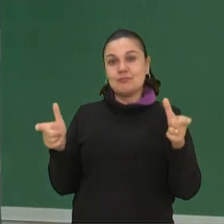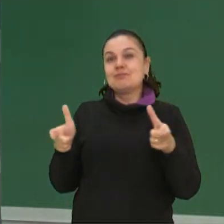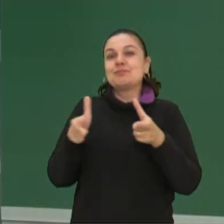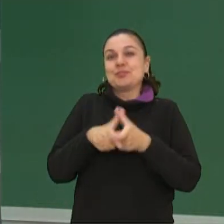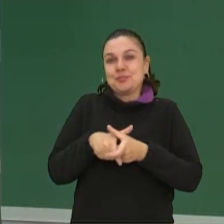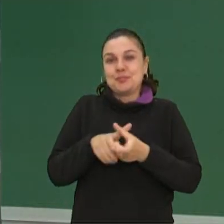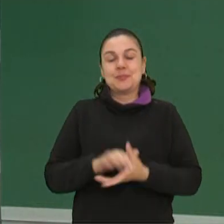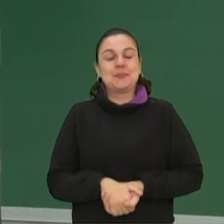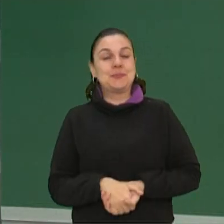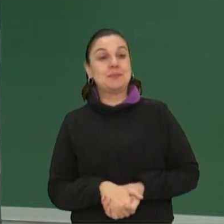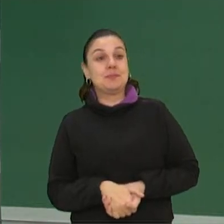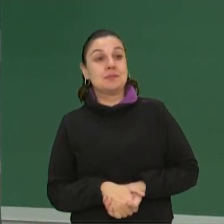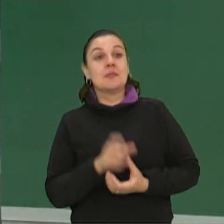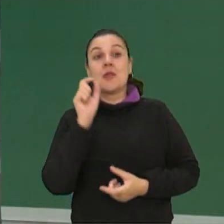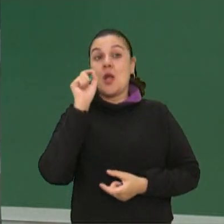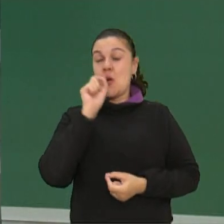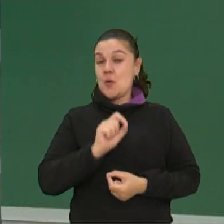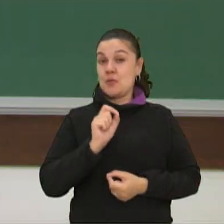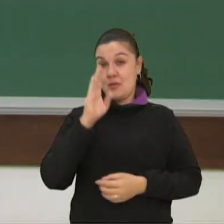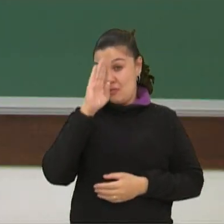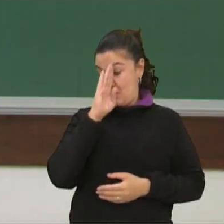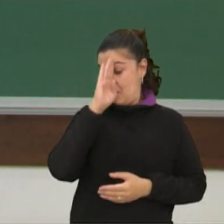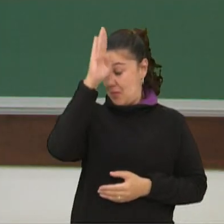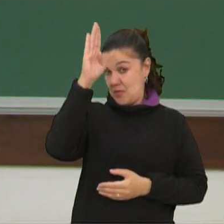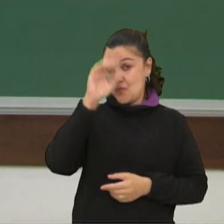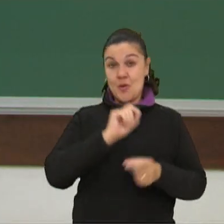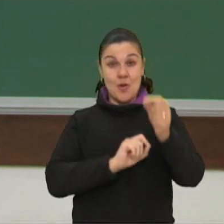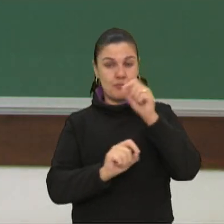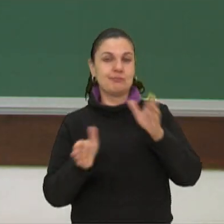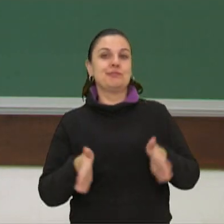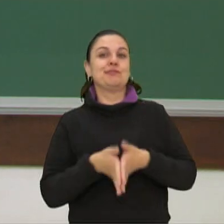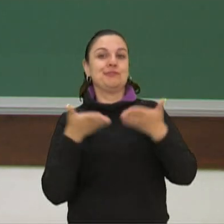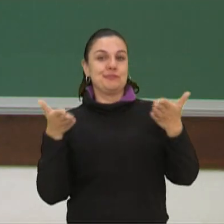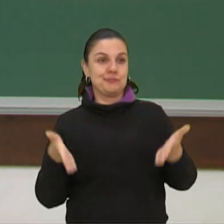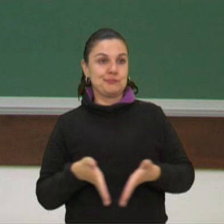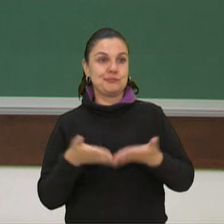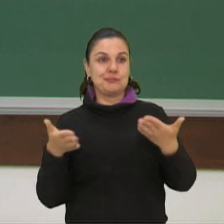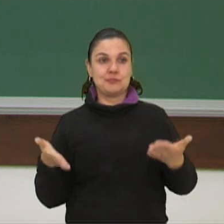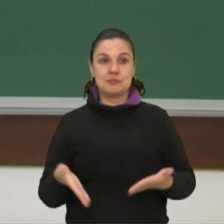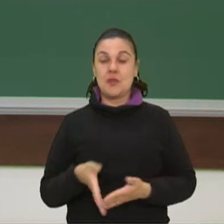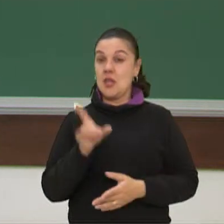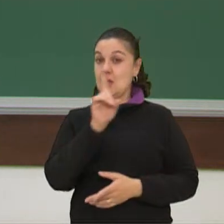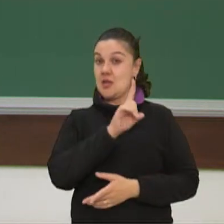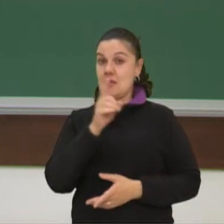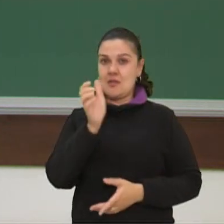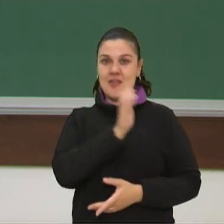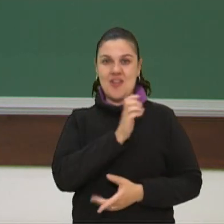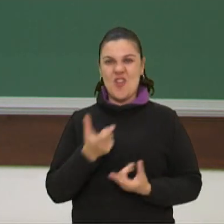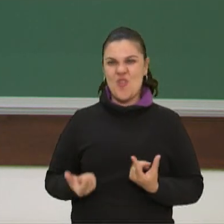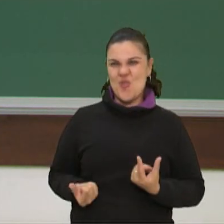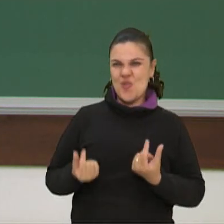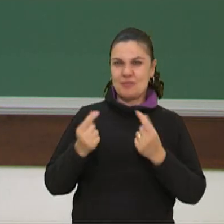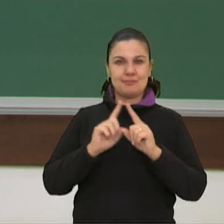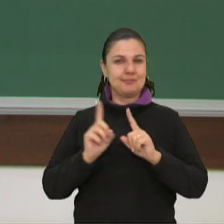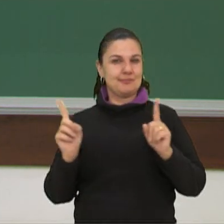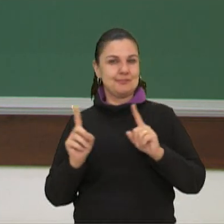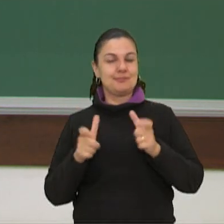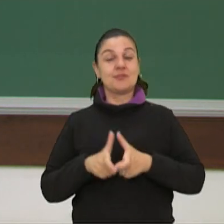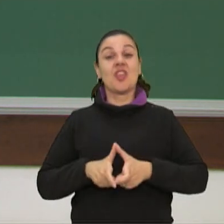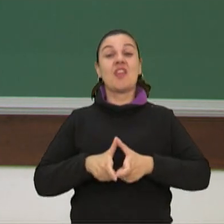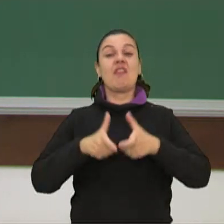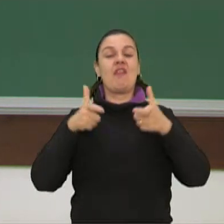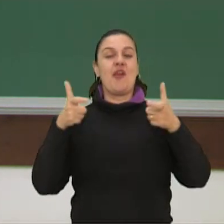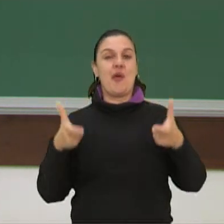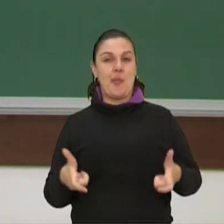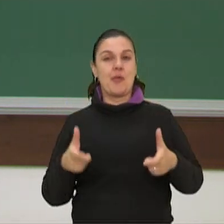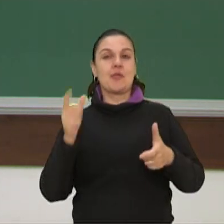minoria. O que predominava mesmo era a pobreza e não a riqueza. Grande parte da população de Minas